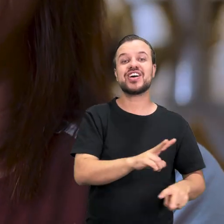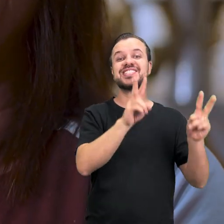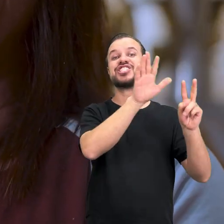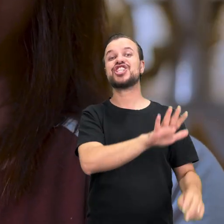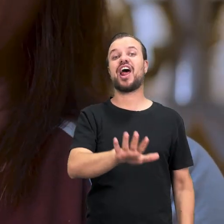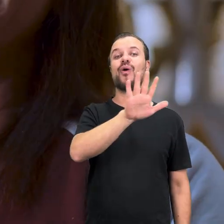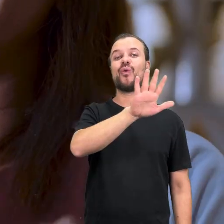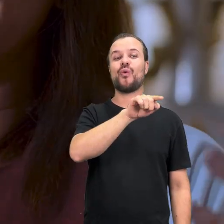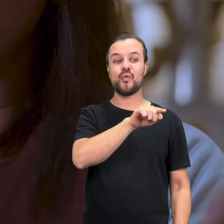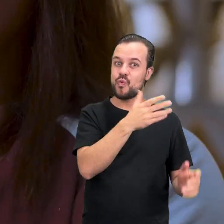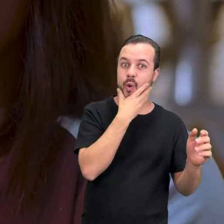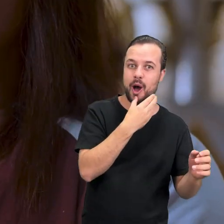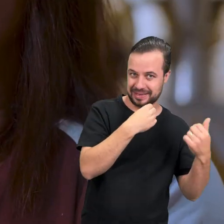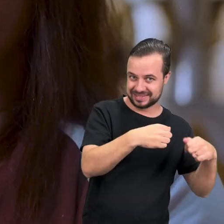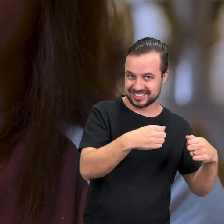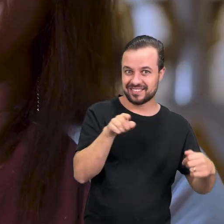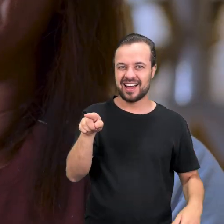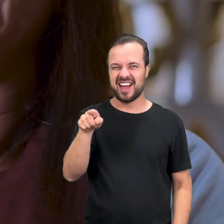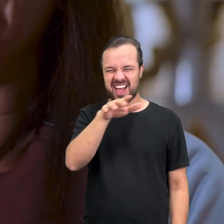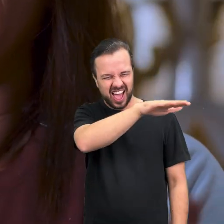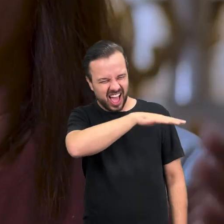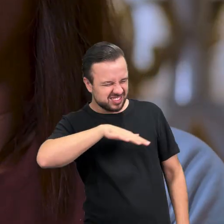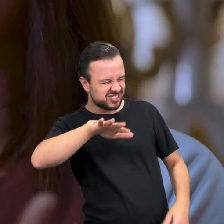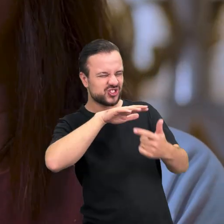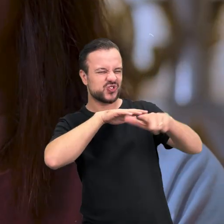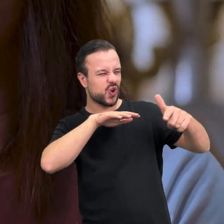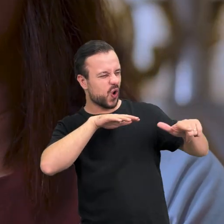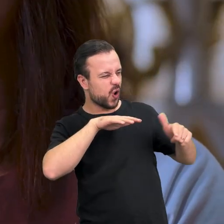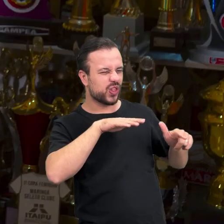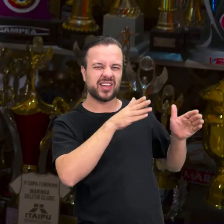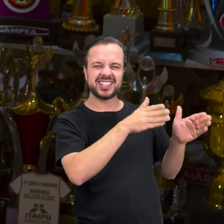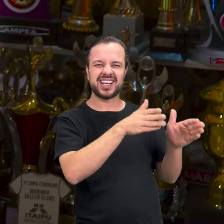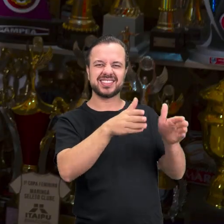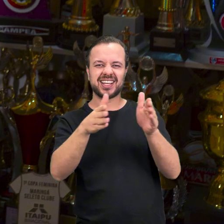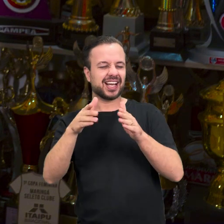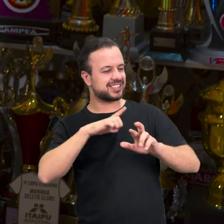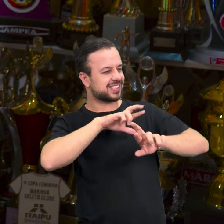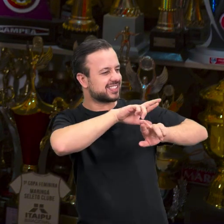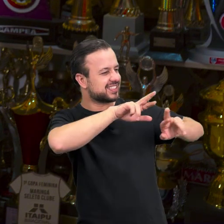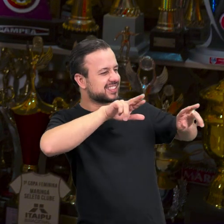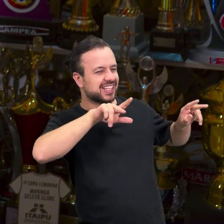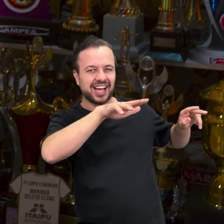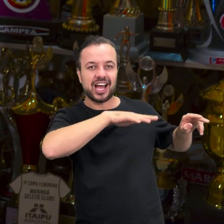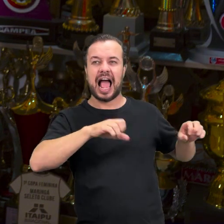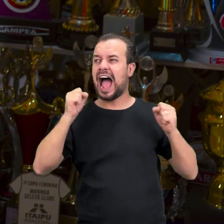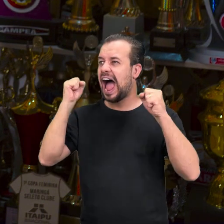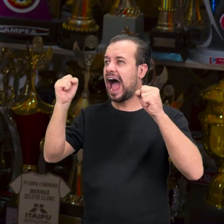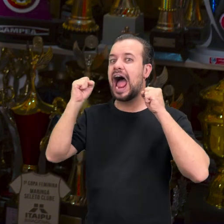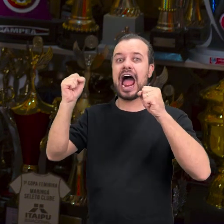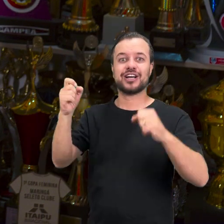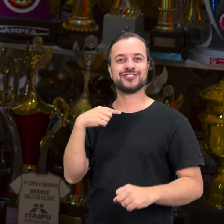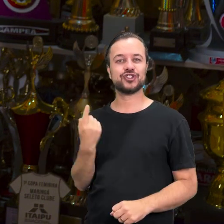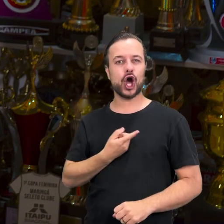geral. Aí tava todas as outras categorias, modalidades, perdão, todas as outras modalidades assistiam